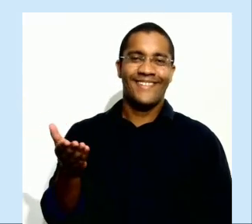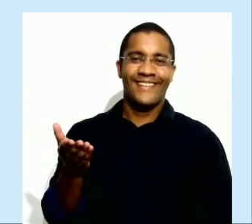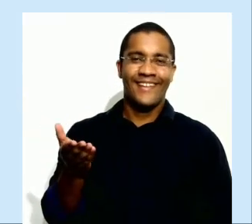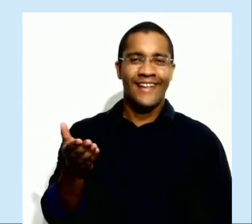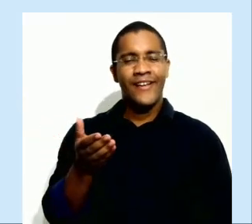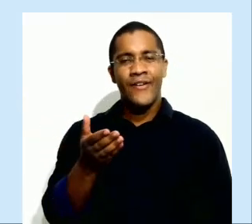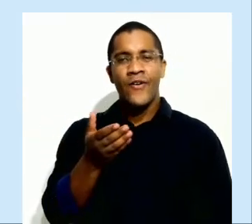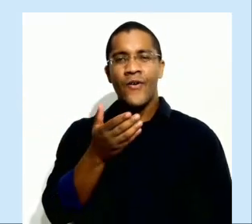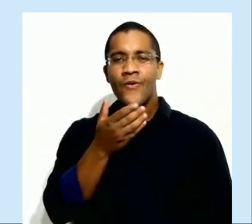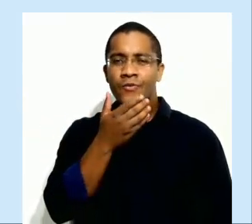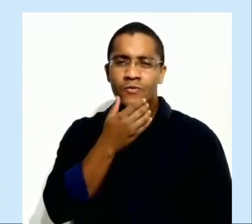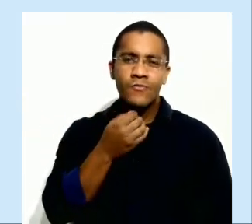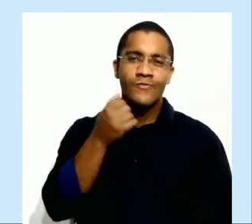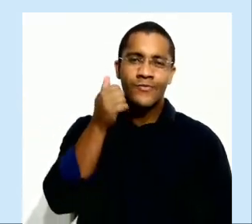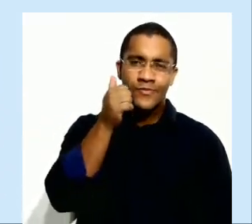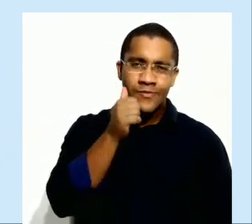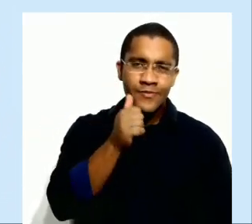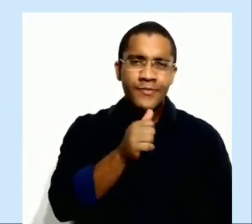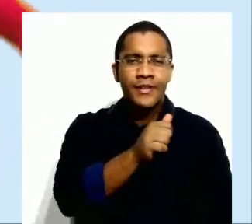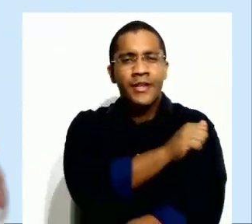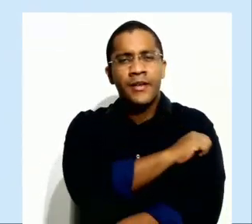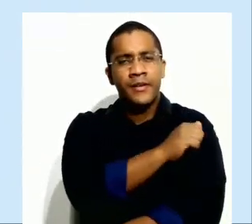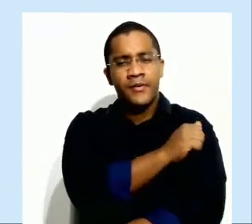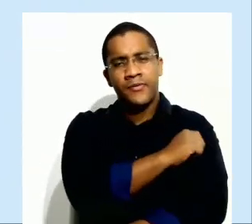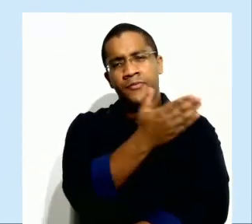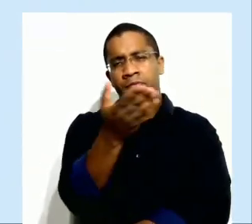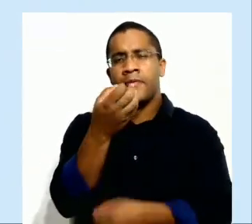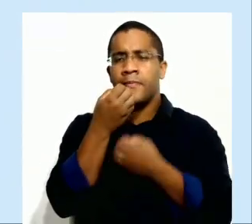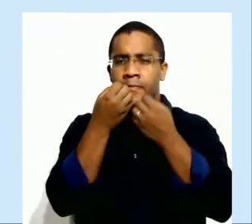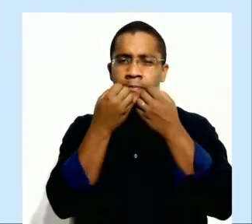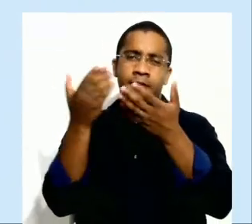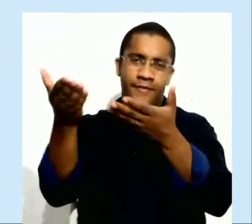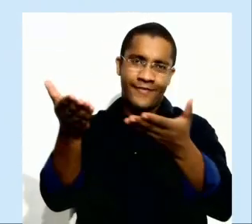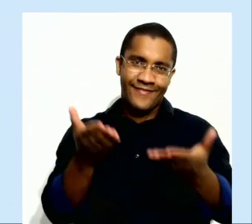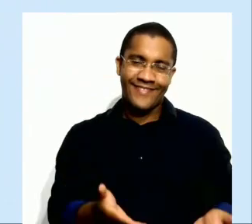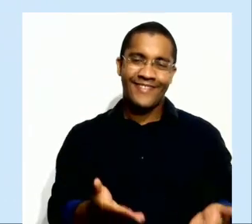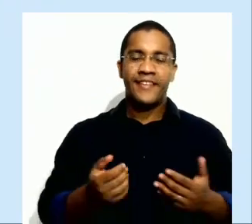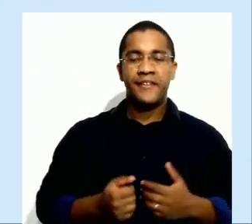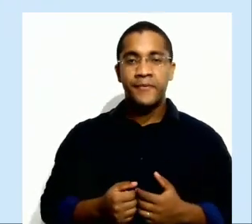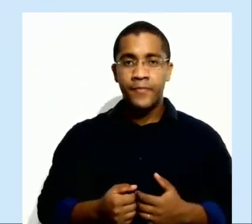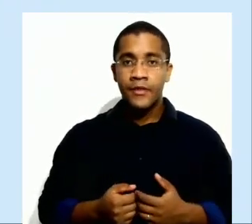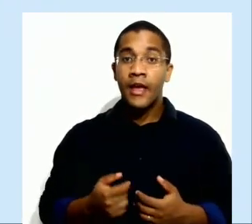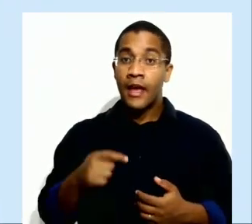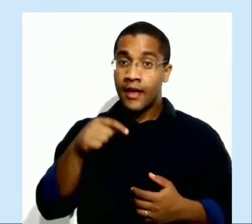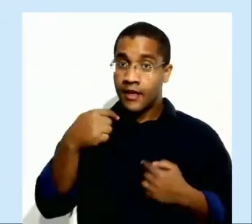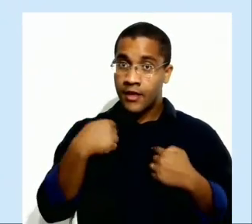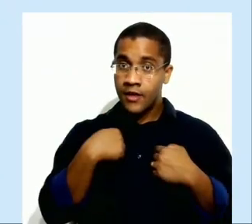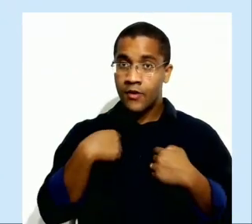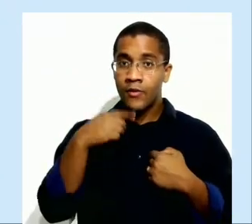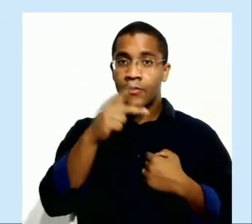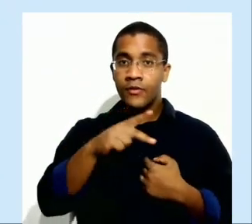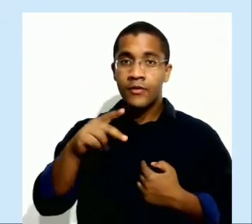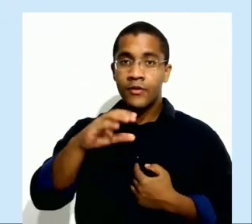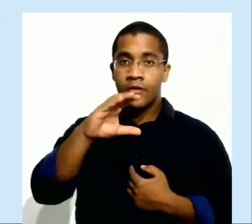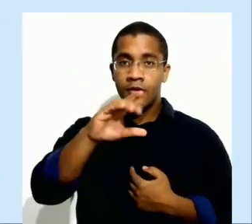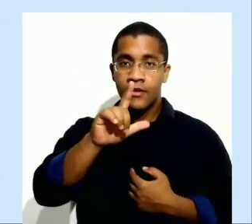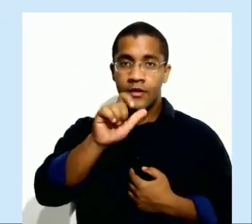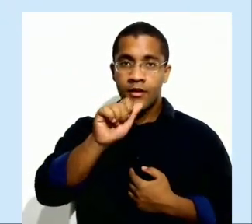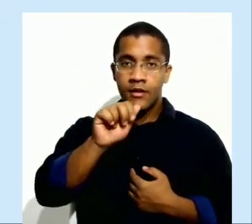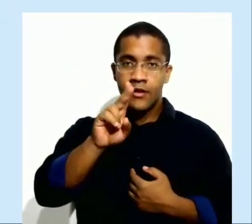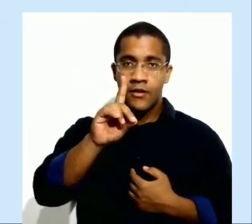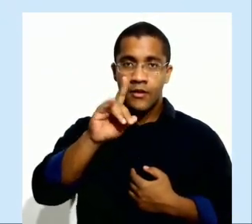Prezados, prezadas, sejam todos e todas bem-vindas e bem-vindos. Aqui é o professor